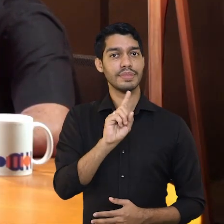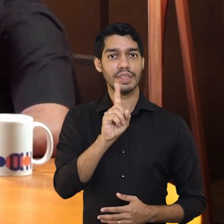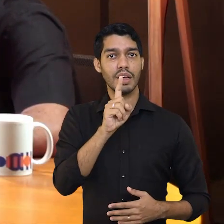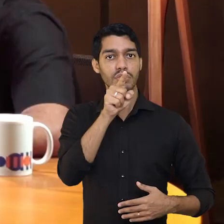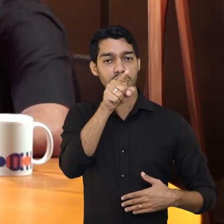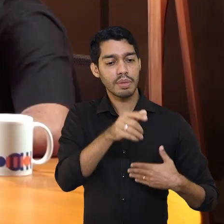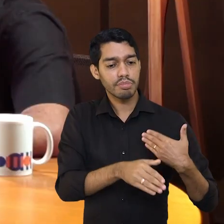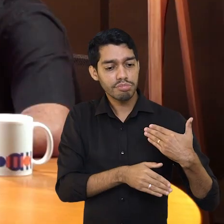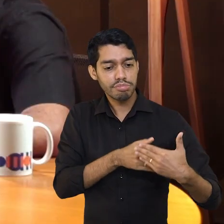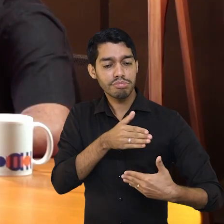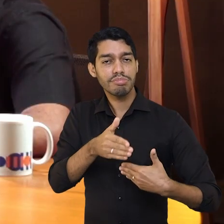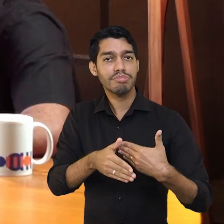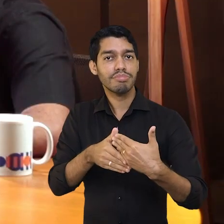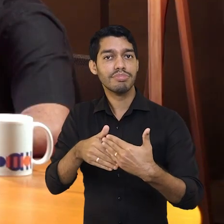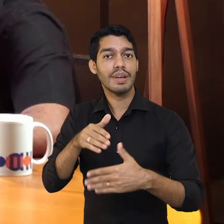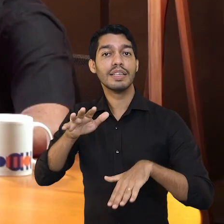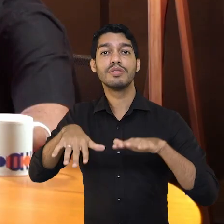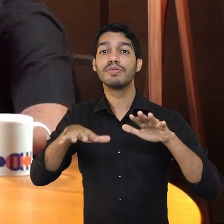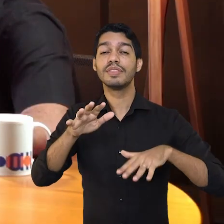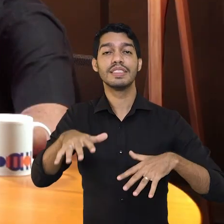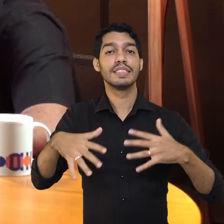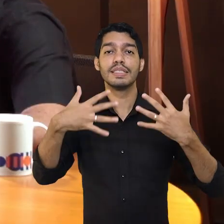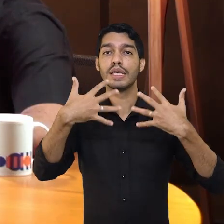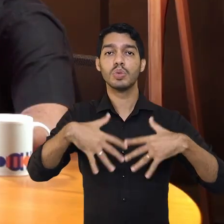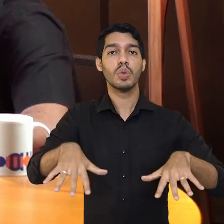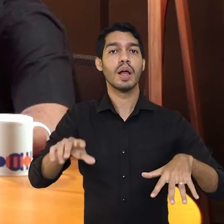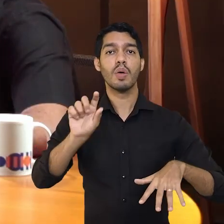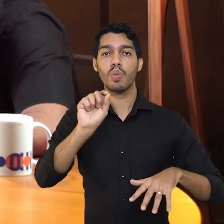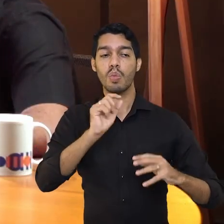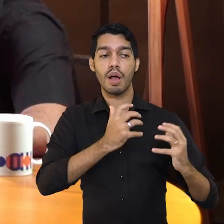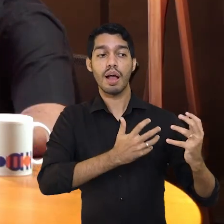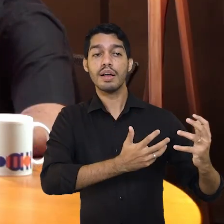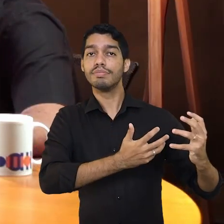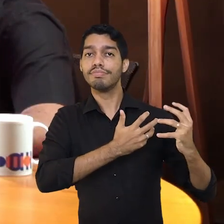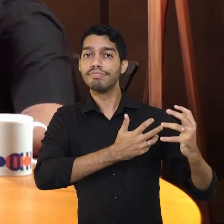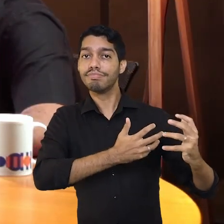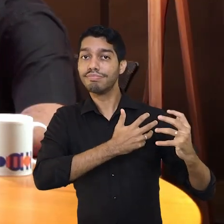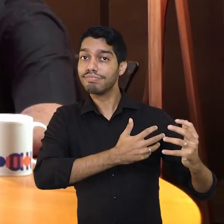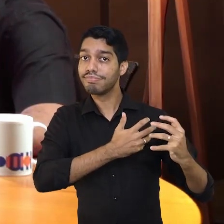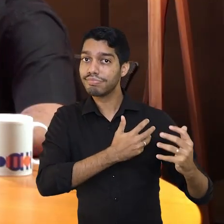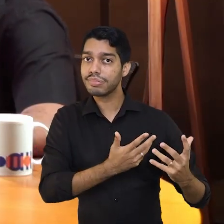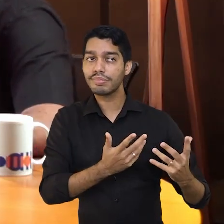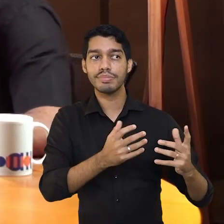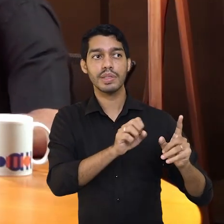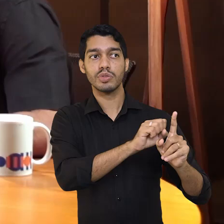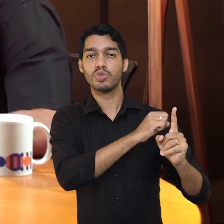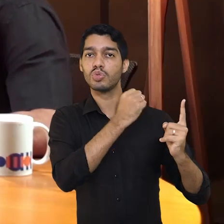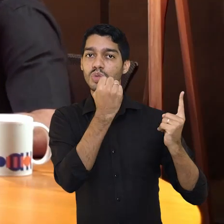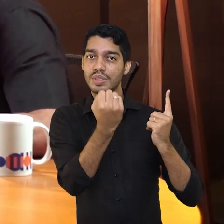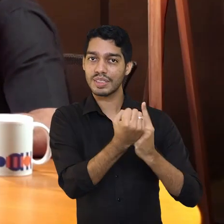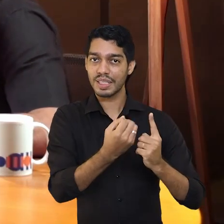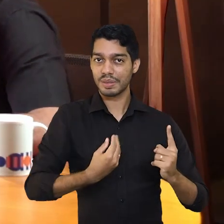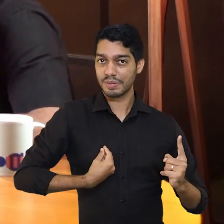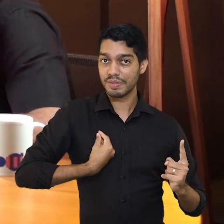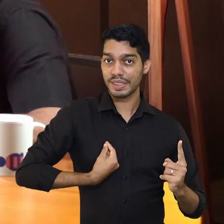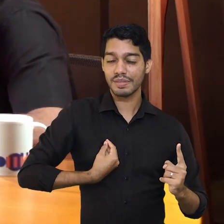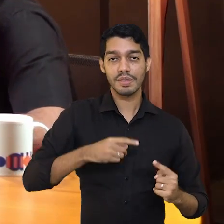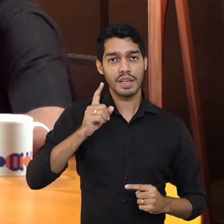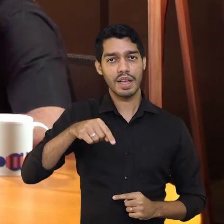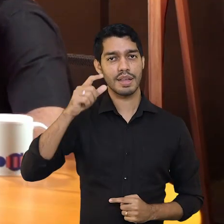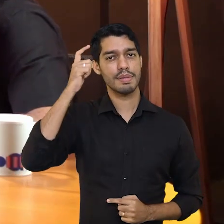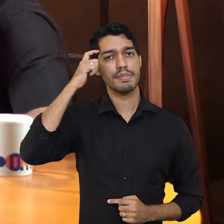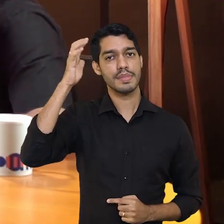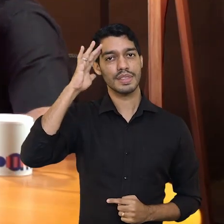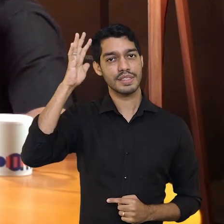caminho natural que a gente percorre, muito por conta das nossas influências e enfim, da sociedade onde a gente vive, é a